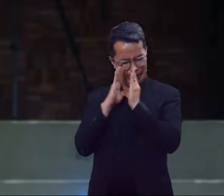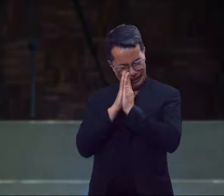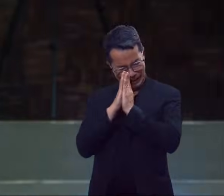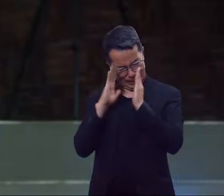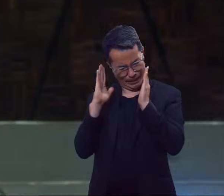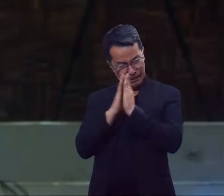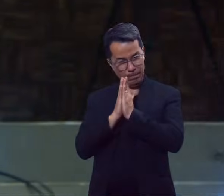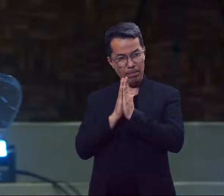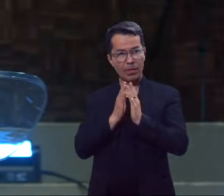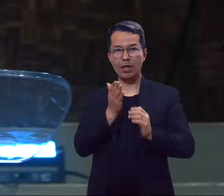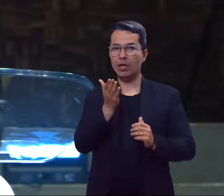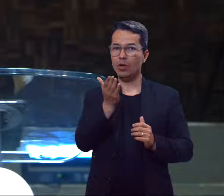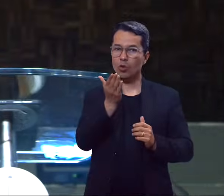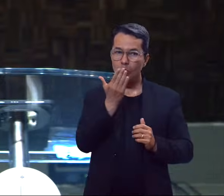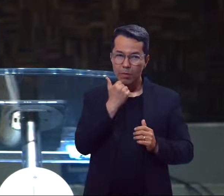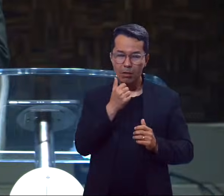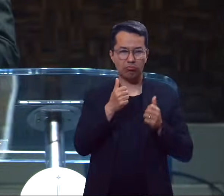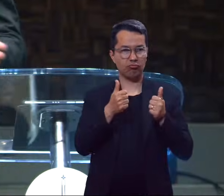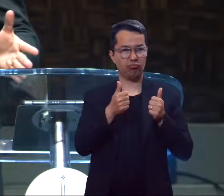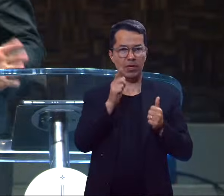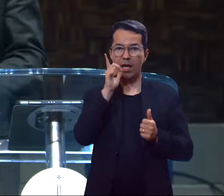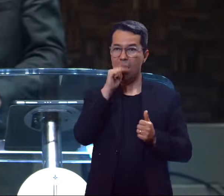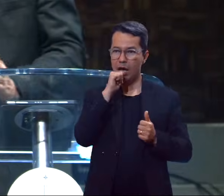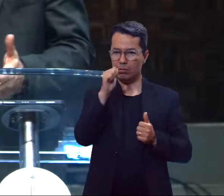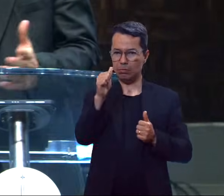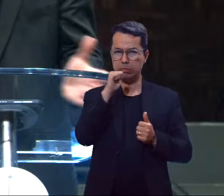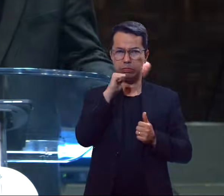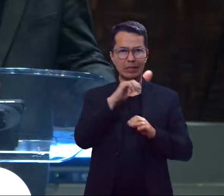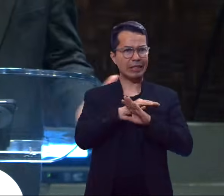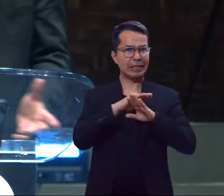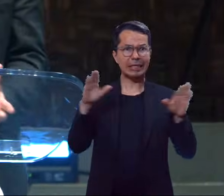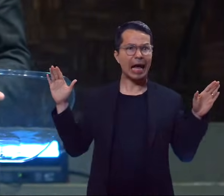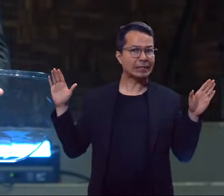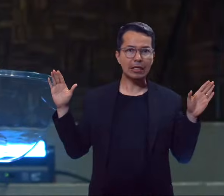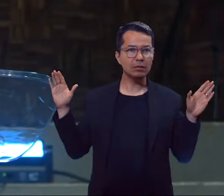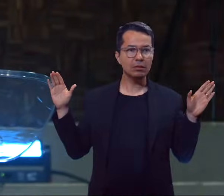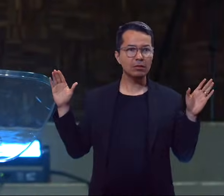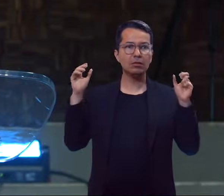sem comida eu já vi de 40, sem tomar água, isso é milagre, não existe.